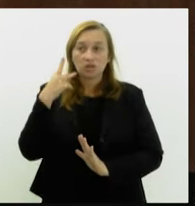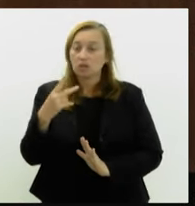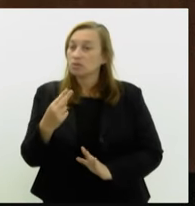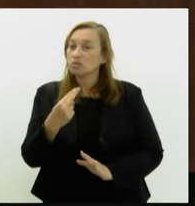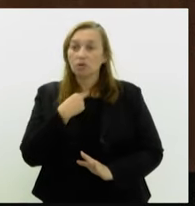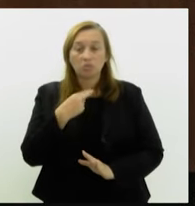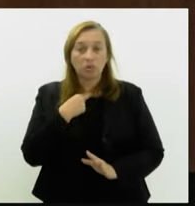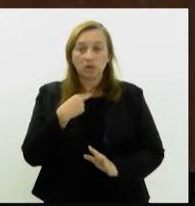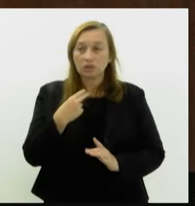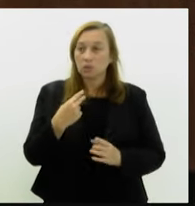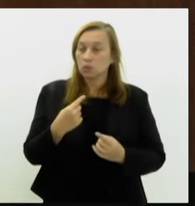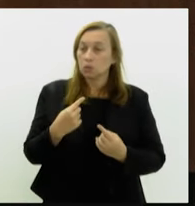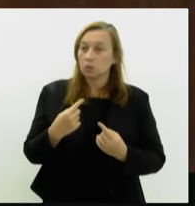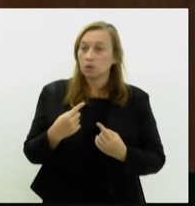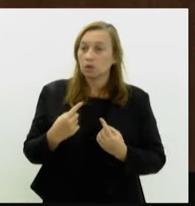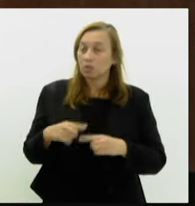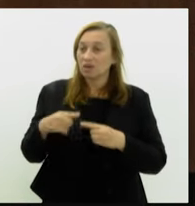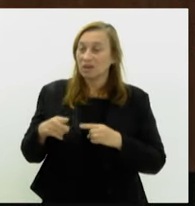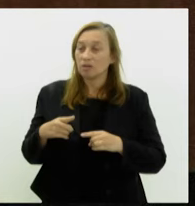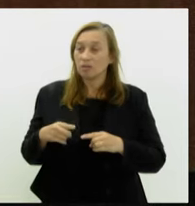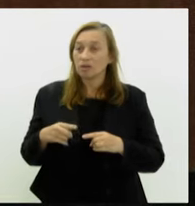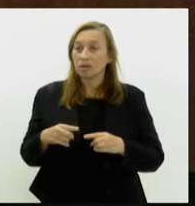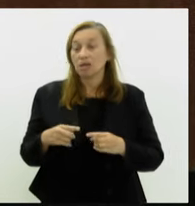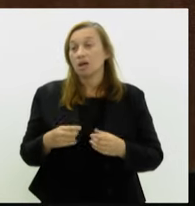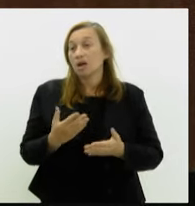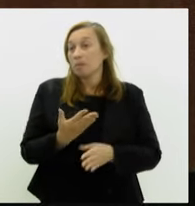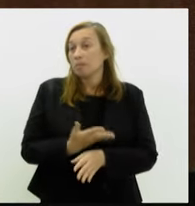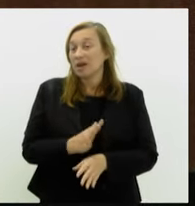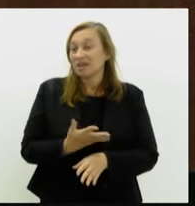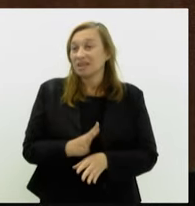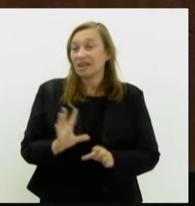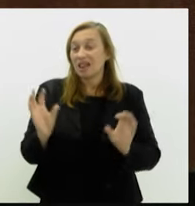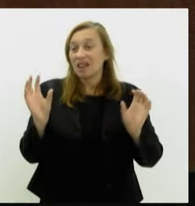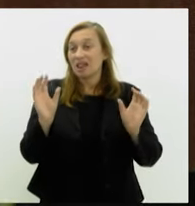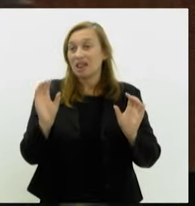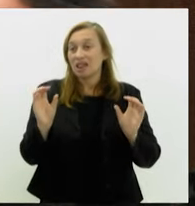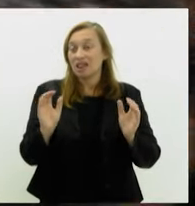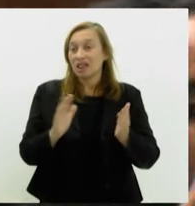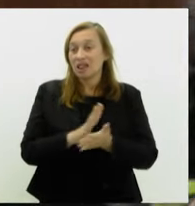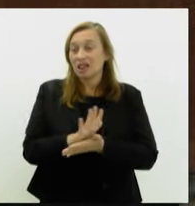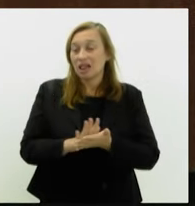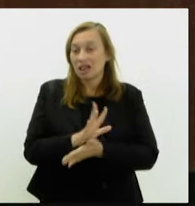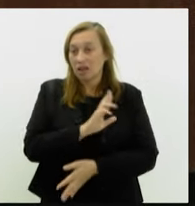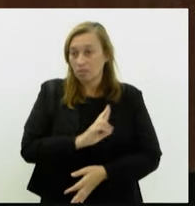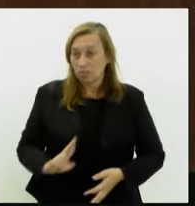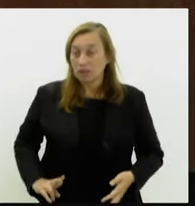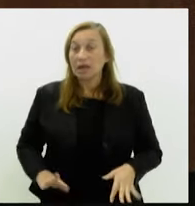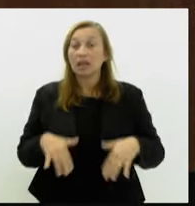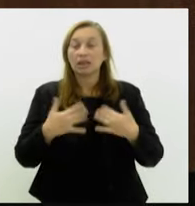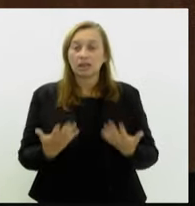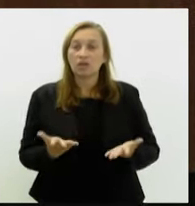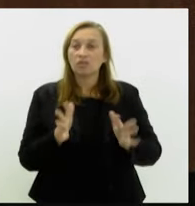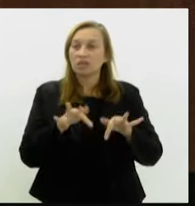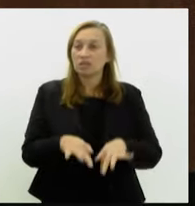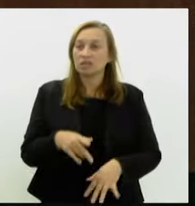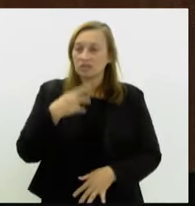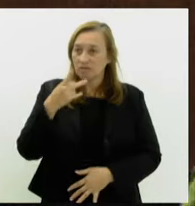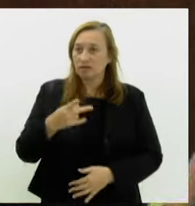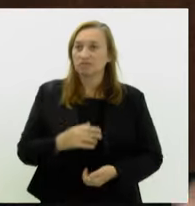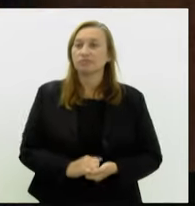ter intimidação, não pode ter práticas que não são nada, no mínimo, republicanas. Então, termino aqui a nossa